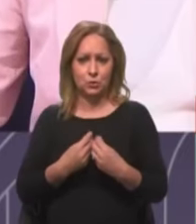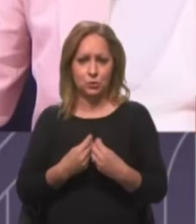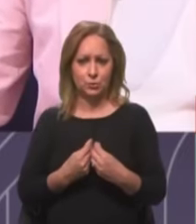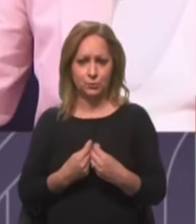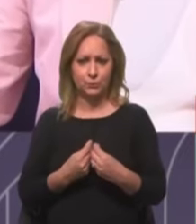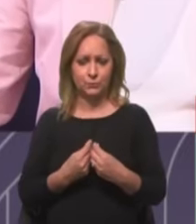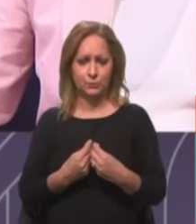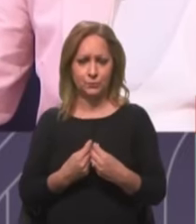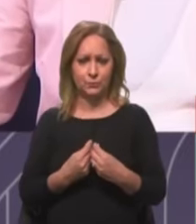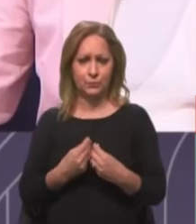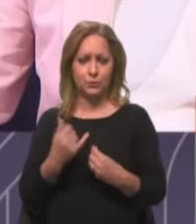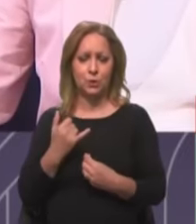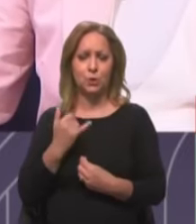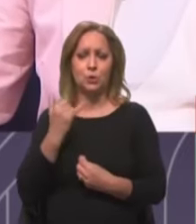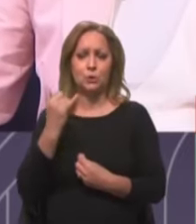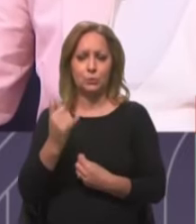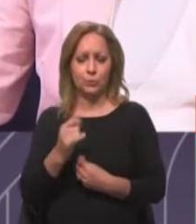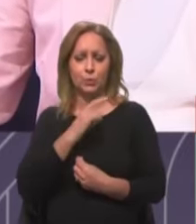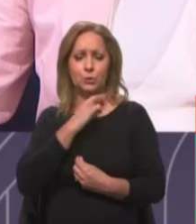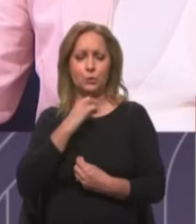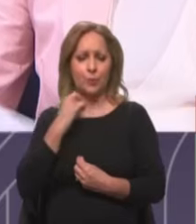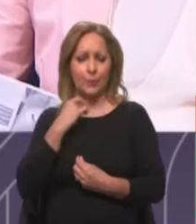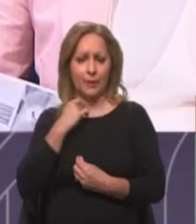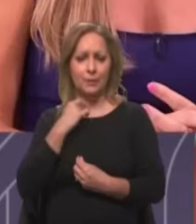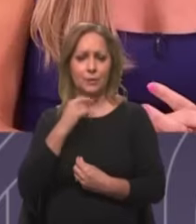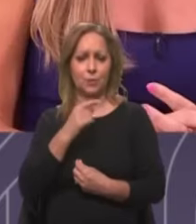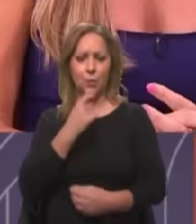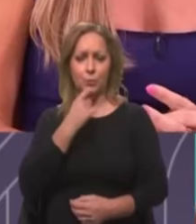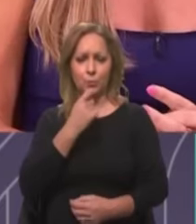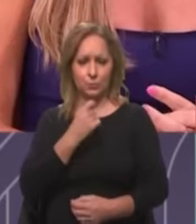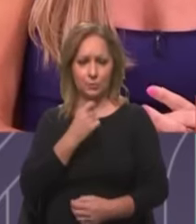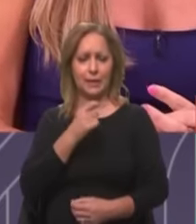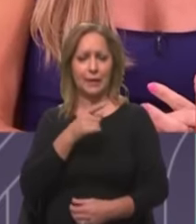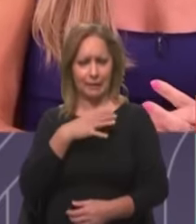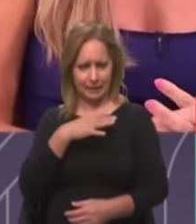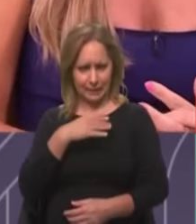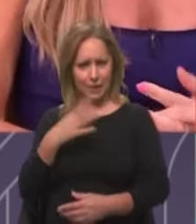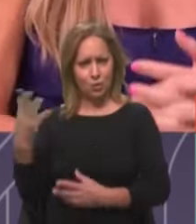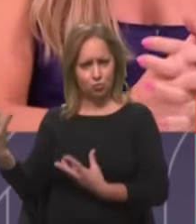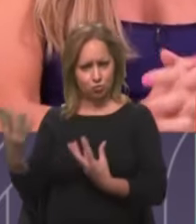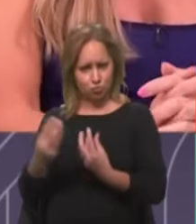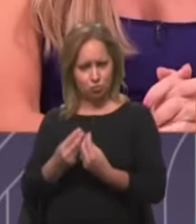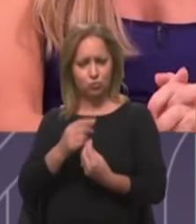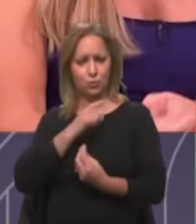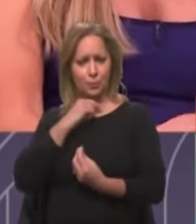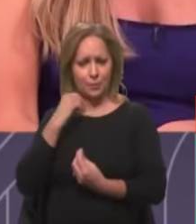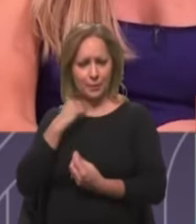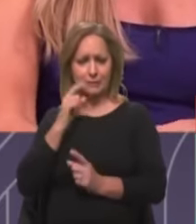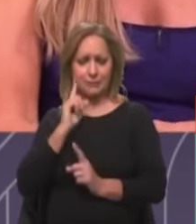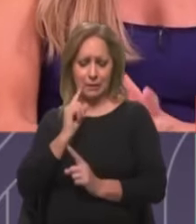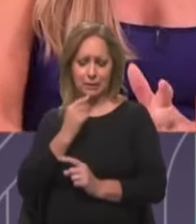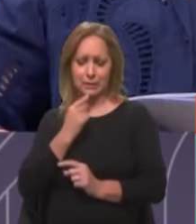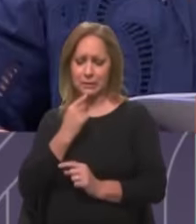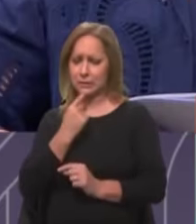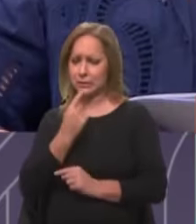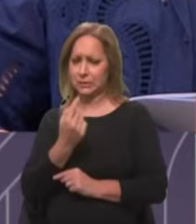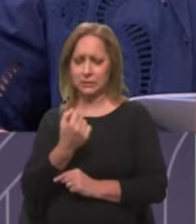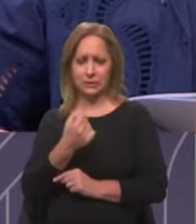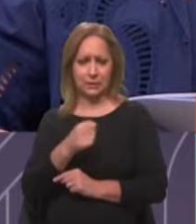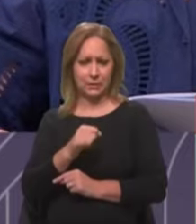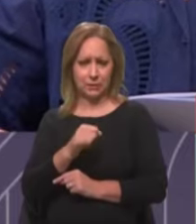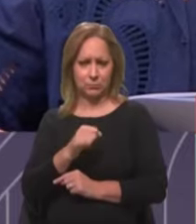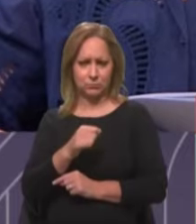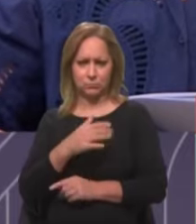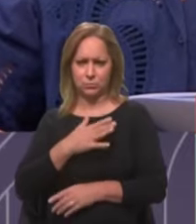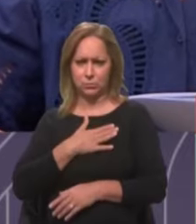Entrou depois o padre. Eu perguntei primeiro se ela queria receber o padre Pedro, e ela disse que não, e eu disse,